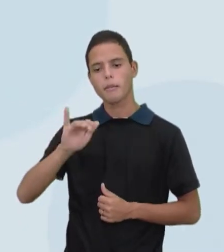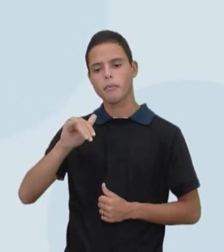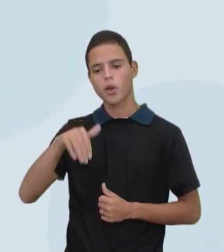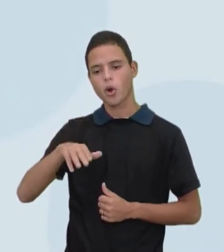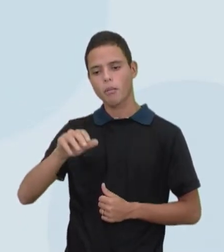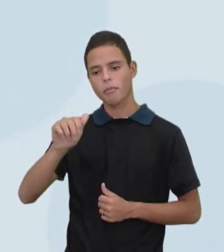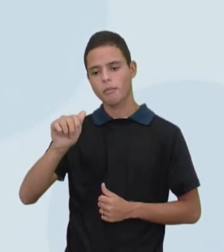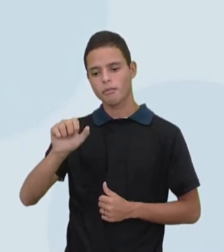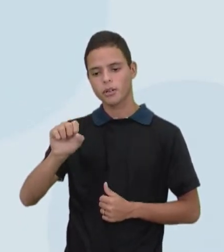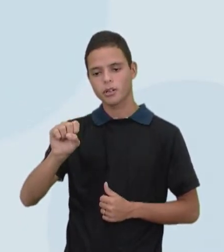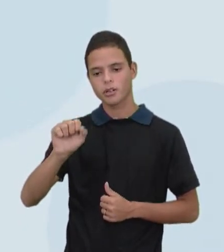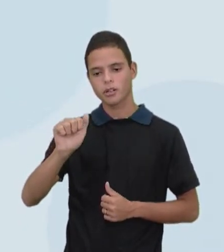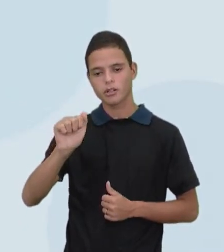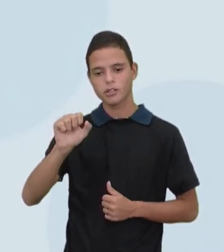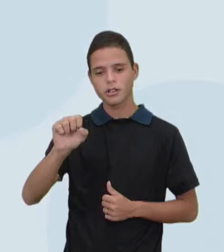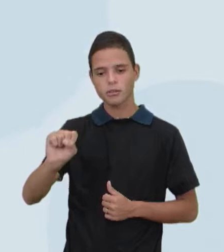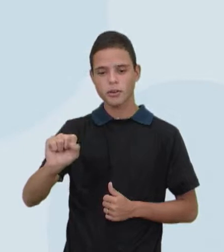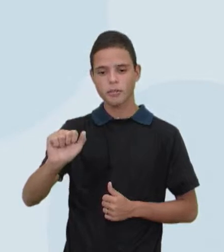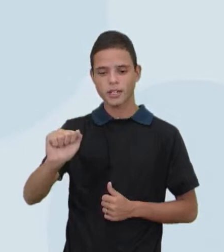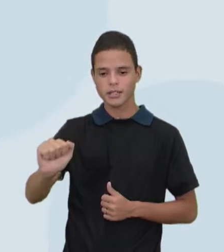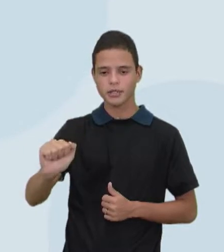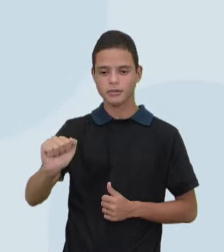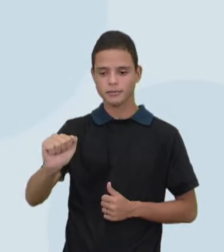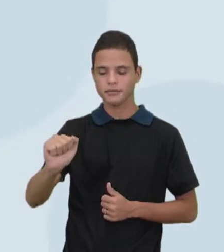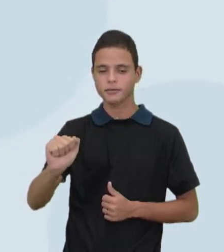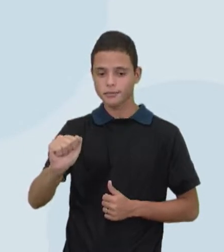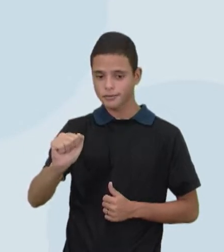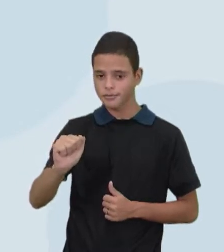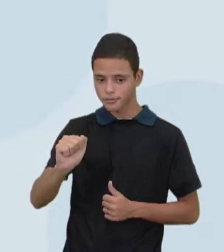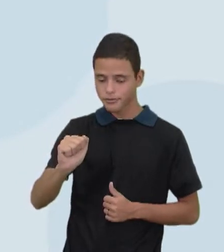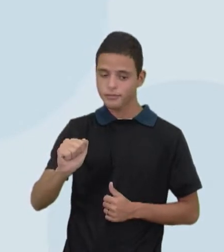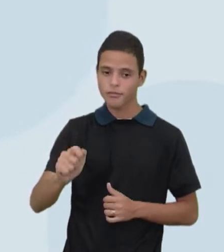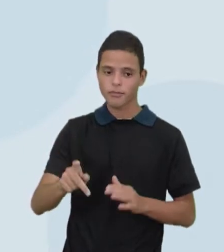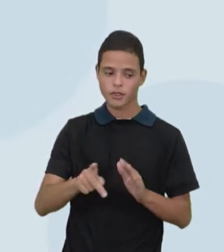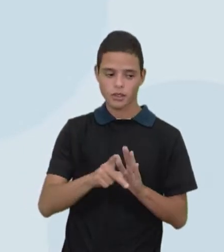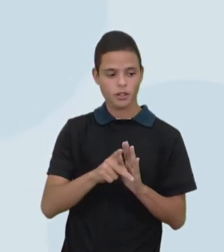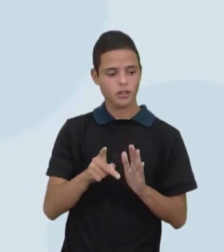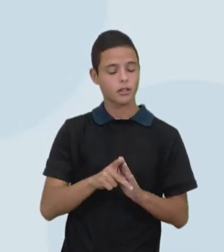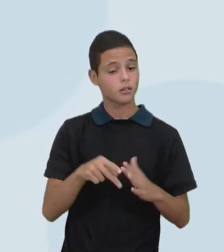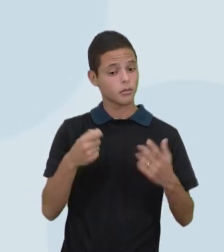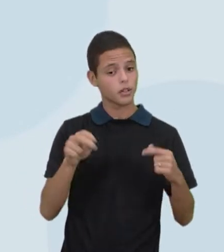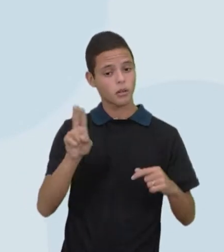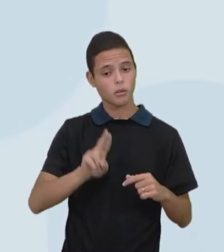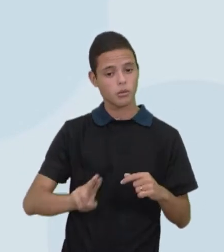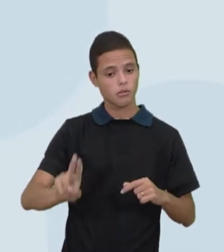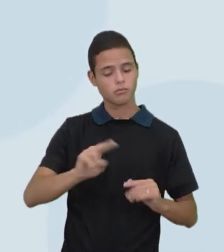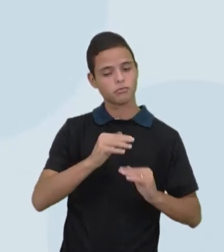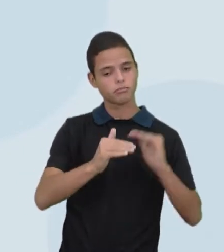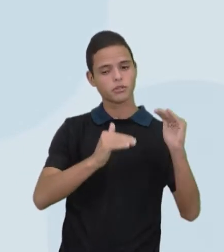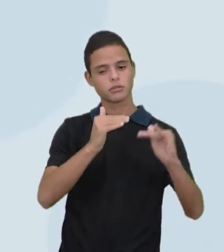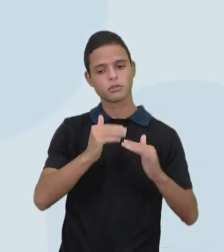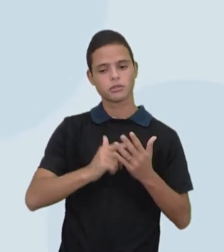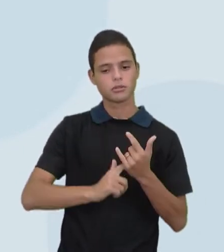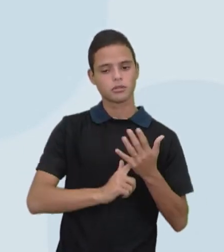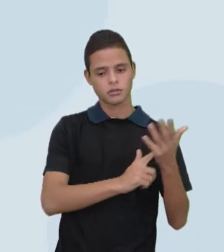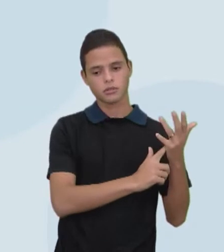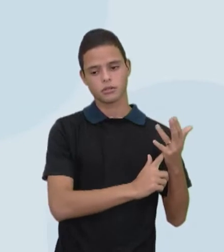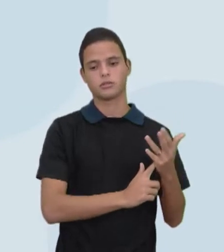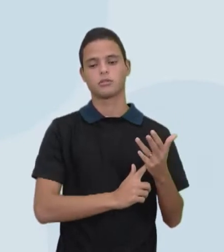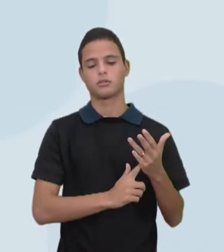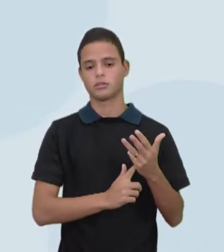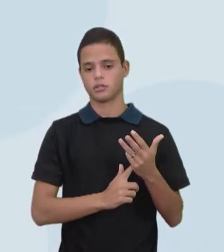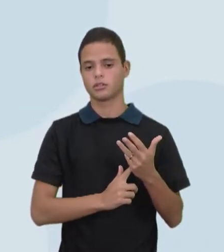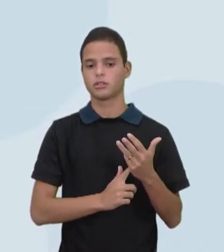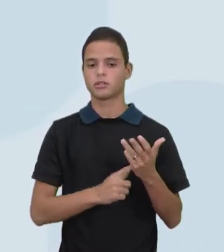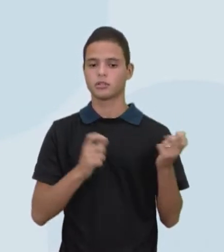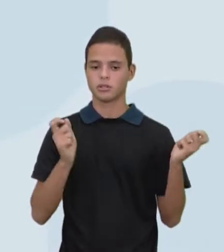nem sempre é sustentável. Para que isso seja possível, são necessários processos tecnológicos avançados e